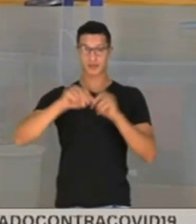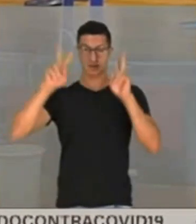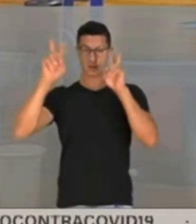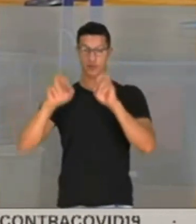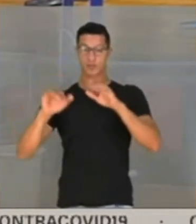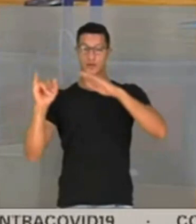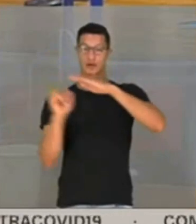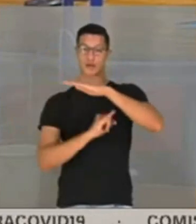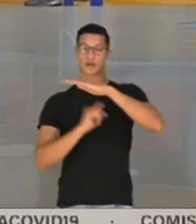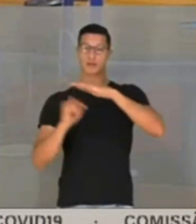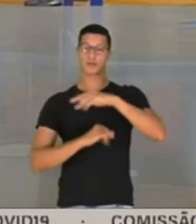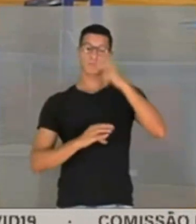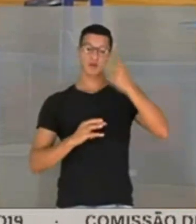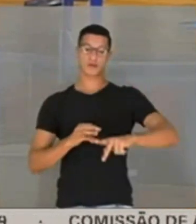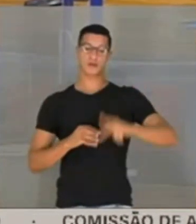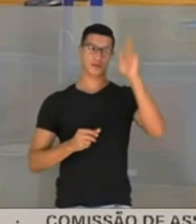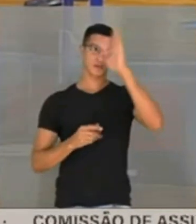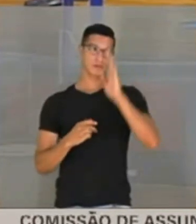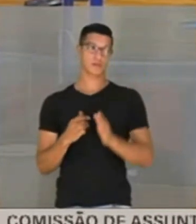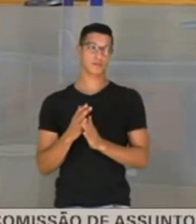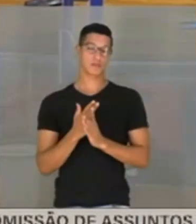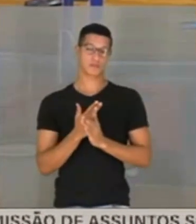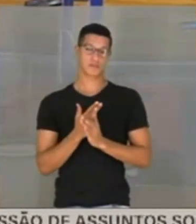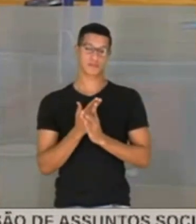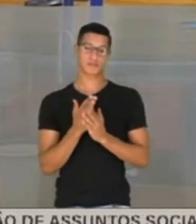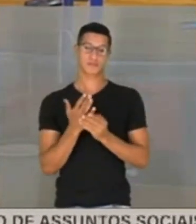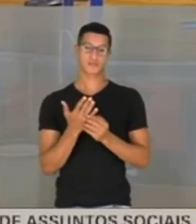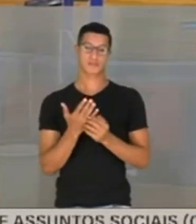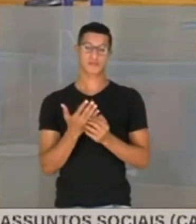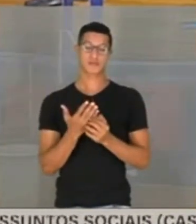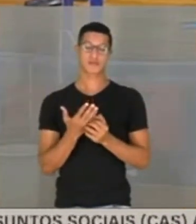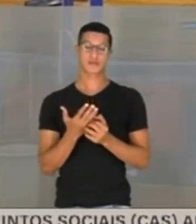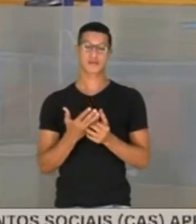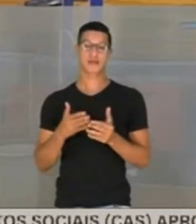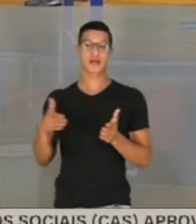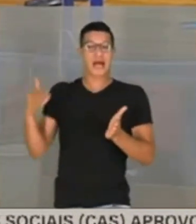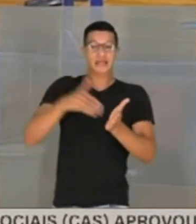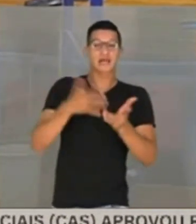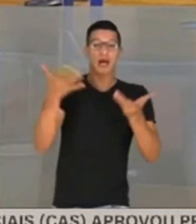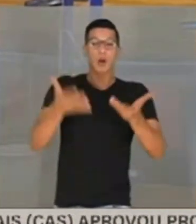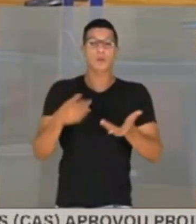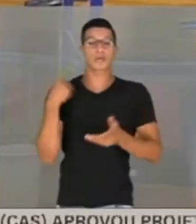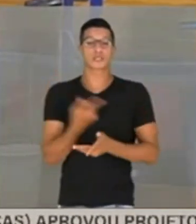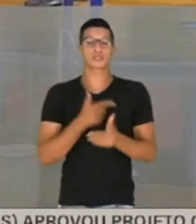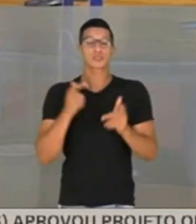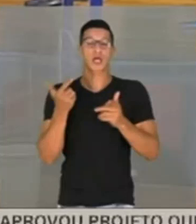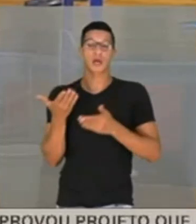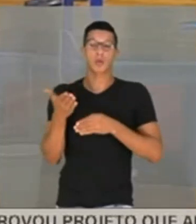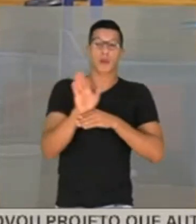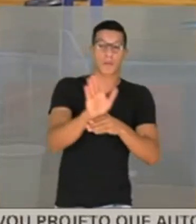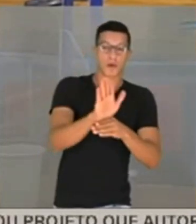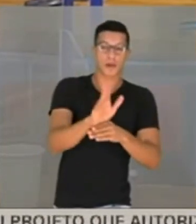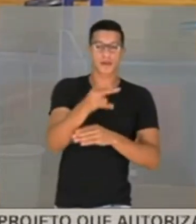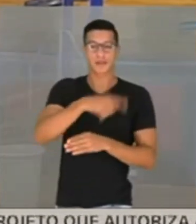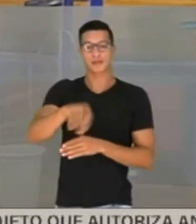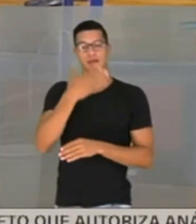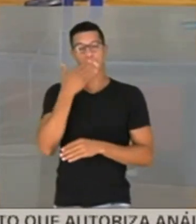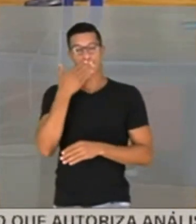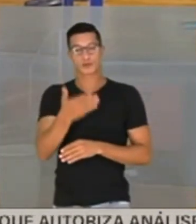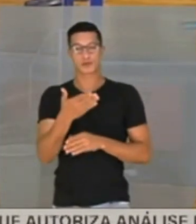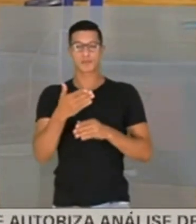das instituições do Brasil. Até que ponto a gente está colaborando para esse tipo